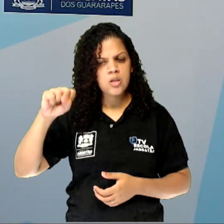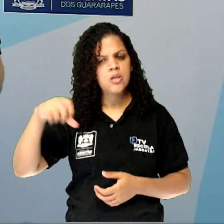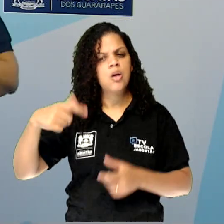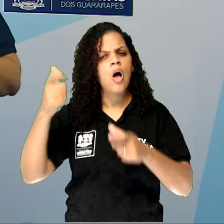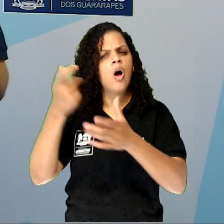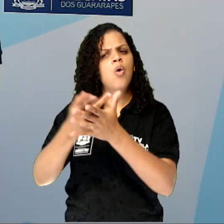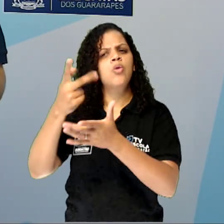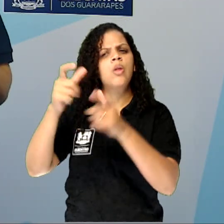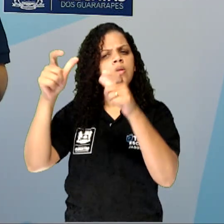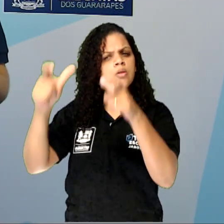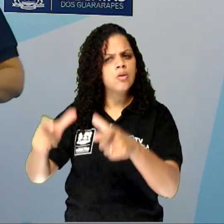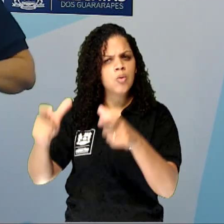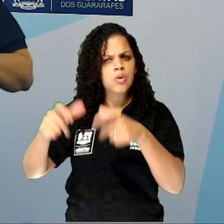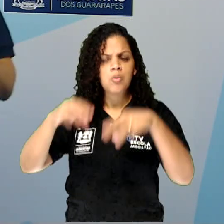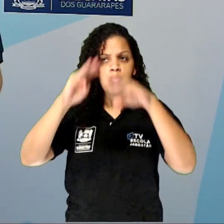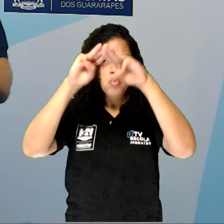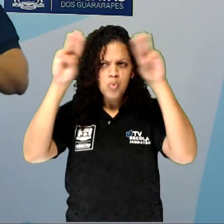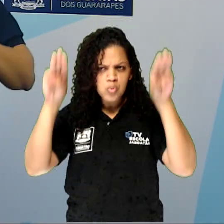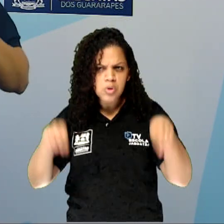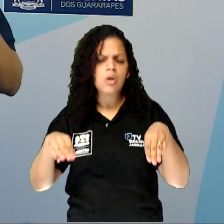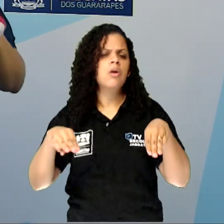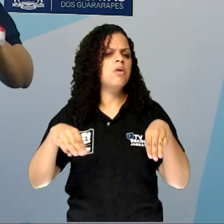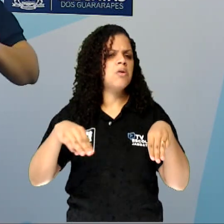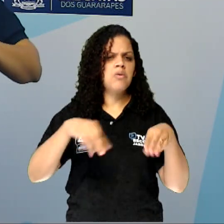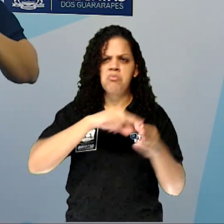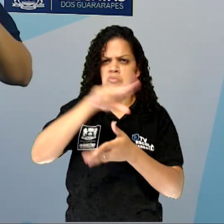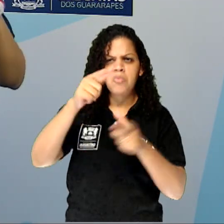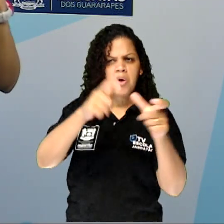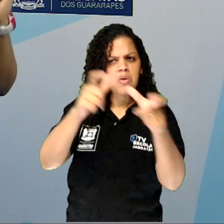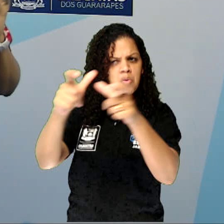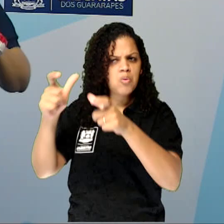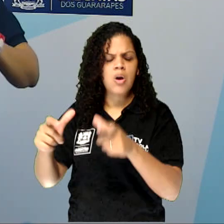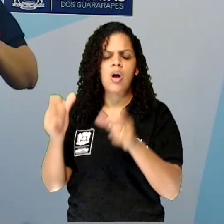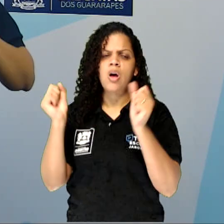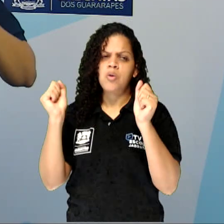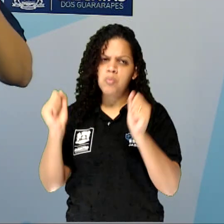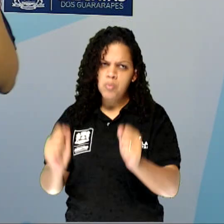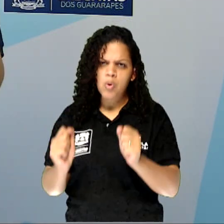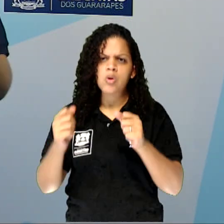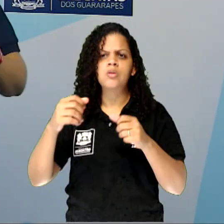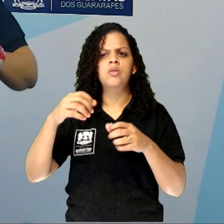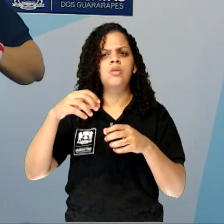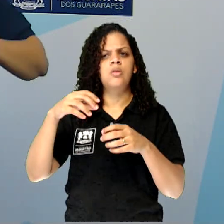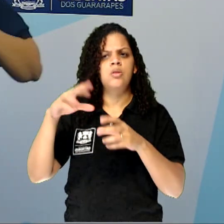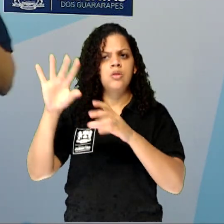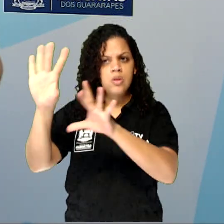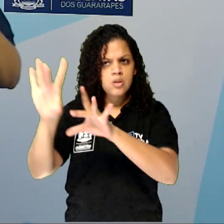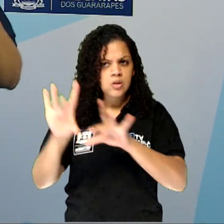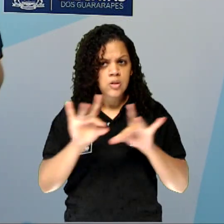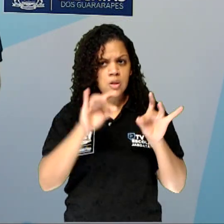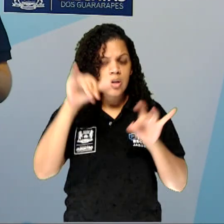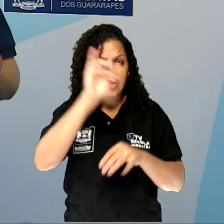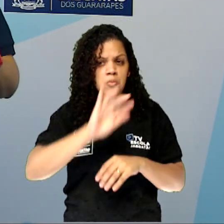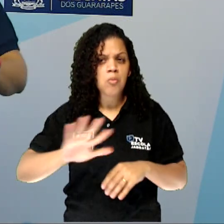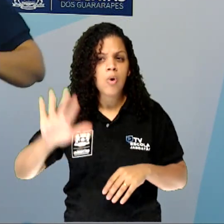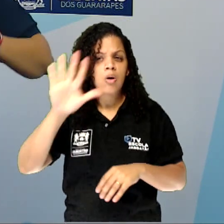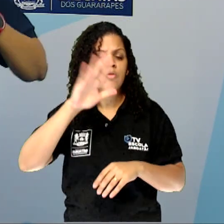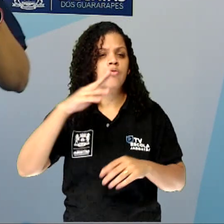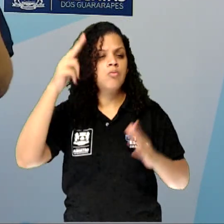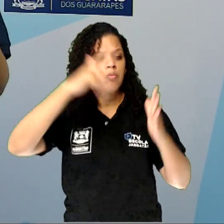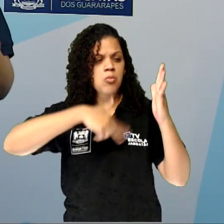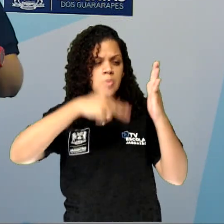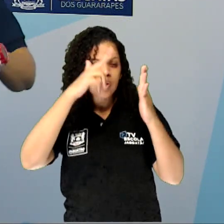alternativos, né, que ele vai misturar, né? Então ele pode trazer imagens de pinturas, né, de vídeos e